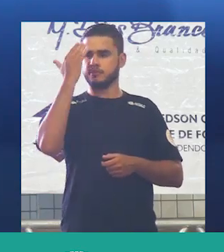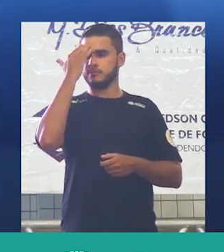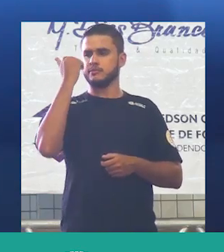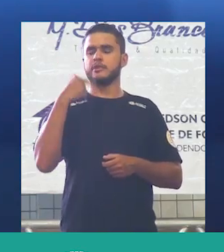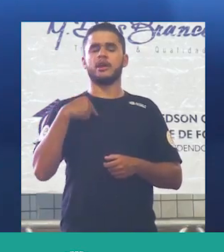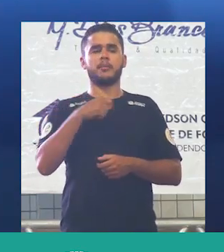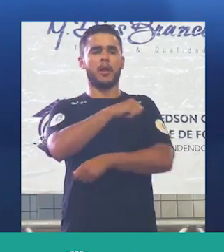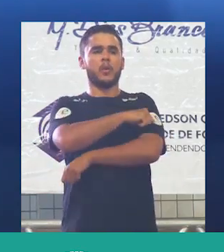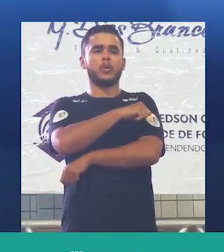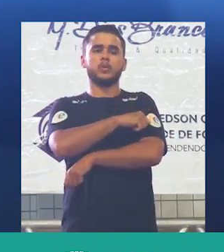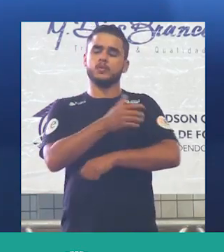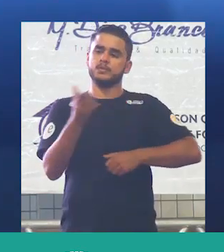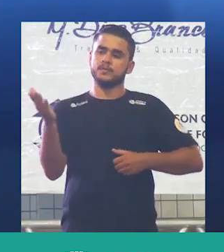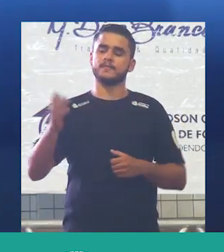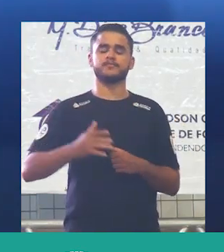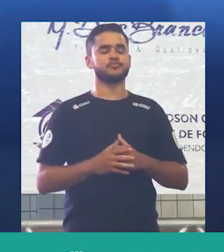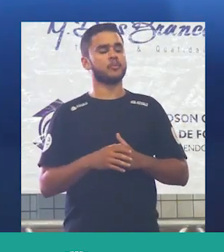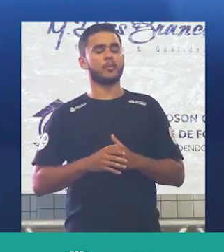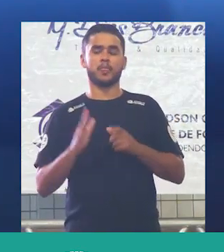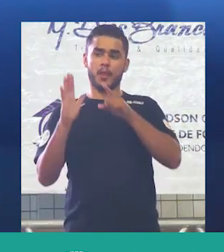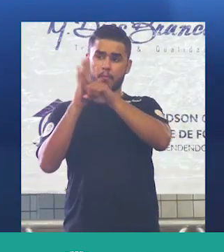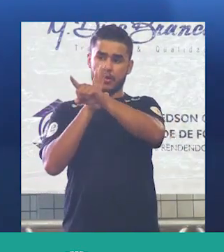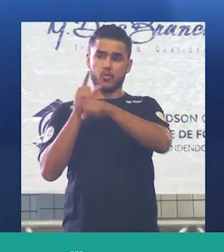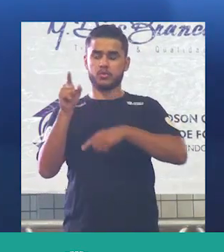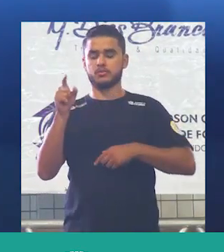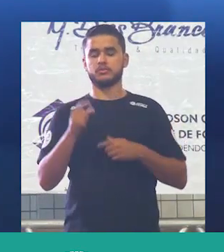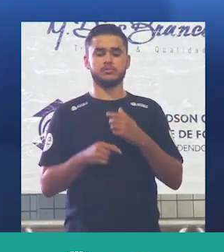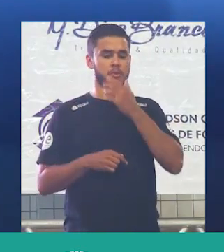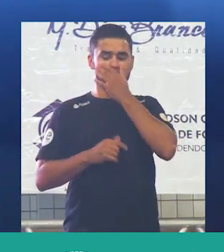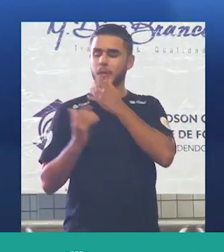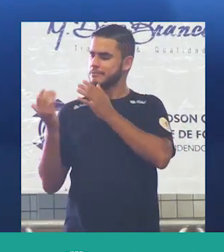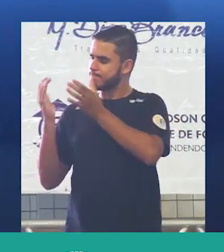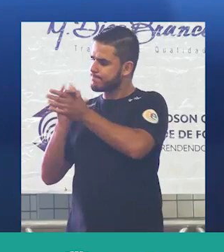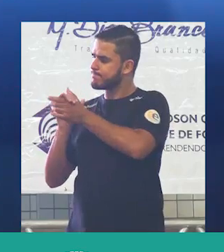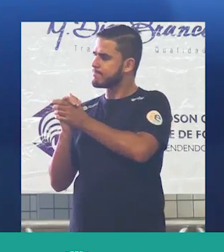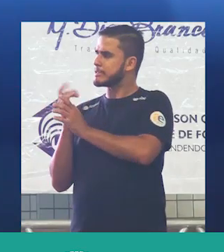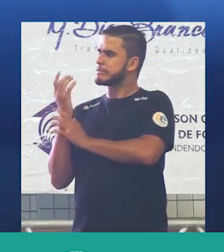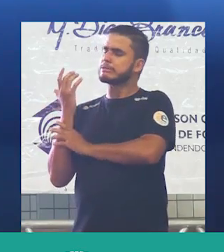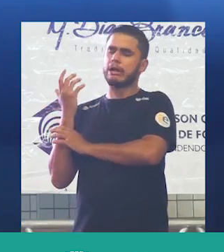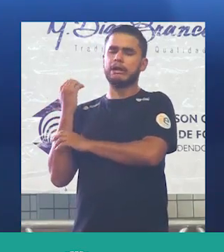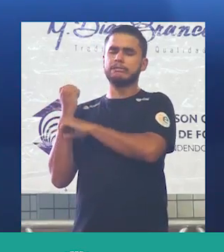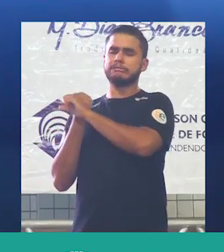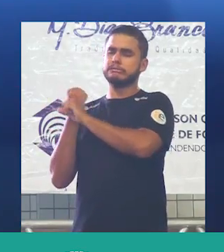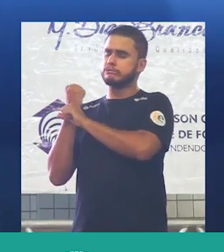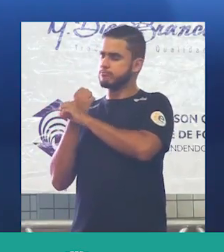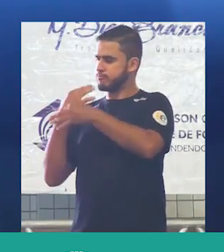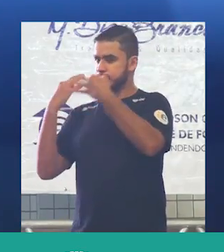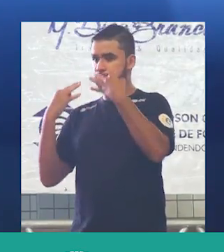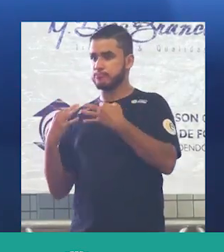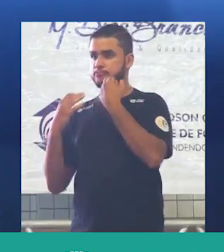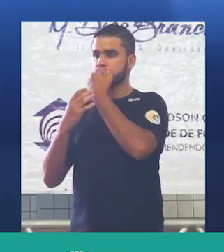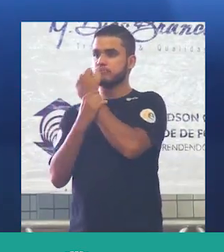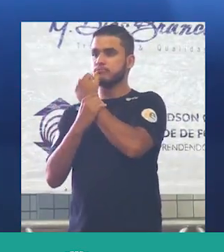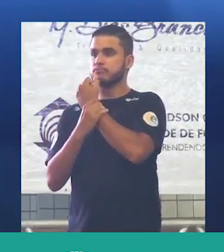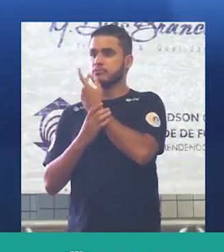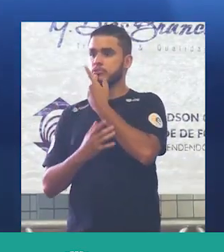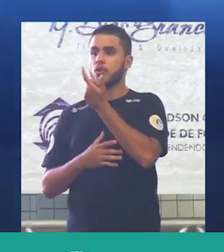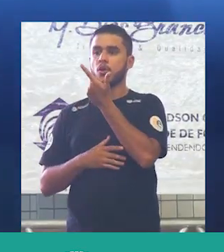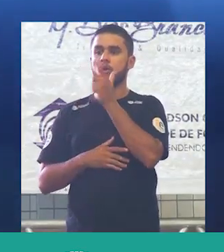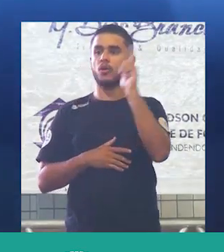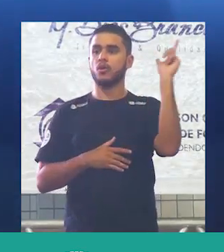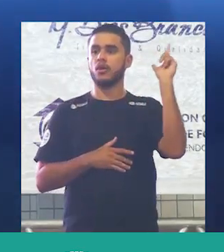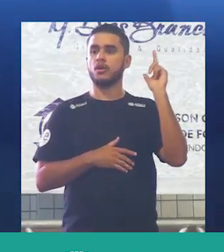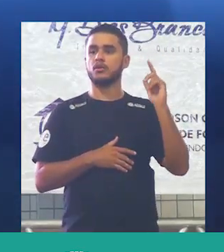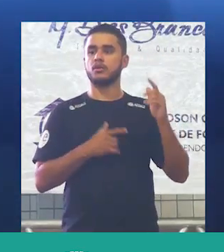nossas aulas, você iria largar o seu casamento, a sua esposa, uma coisa certa, sólida, por uma